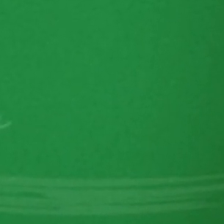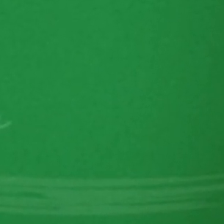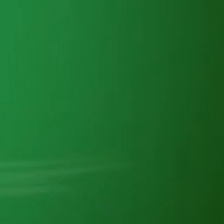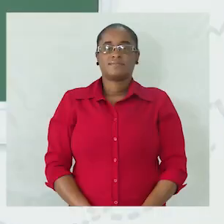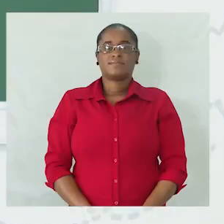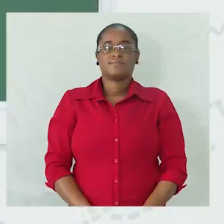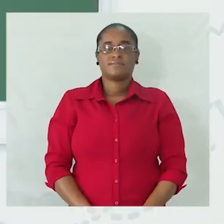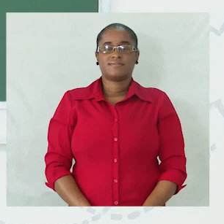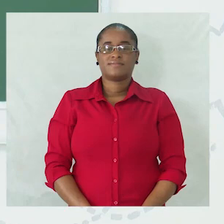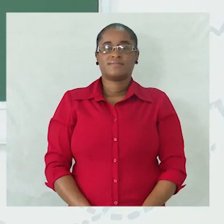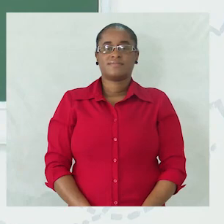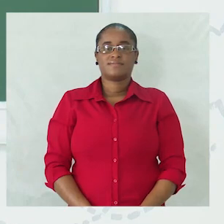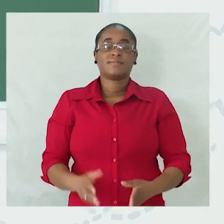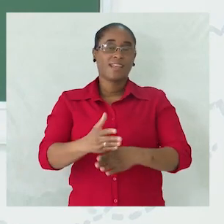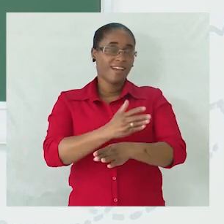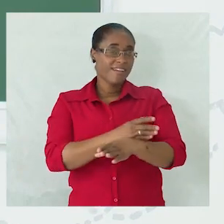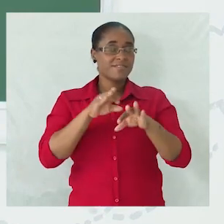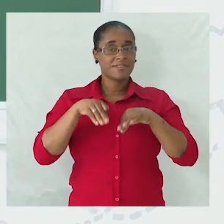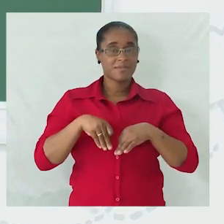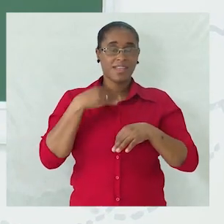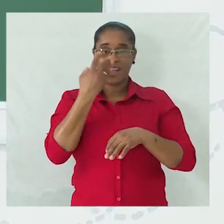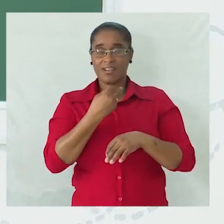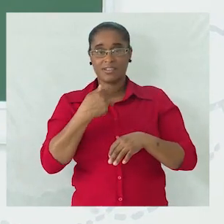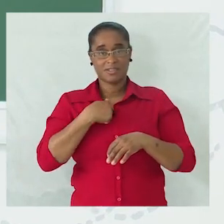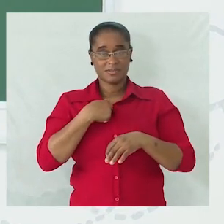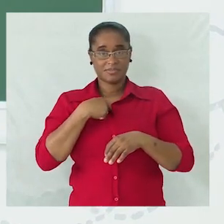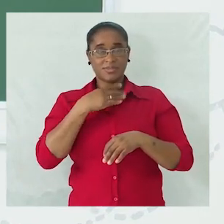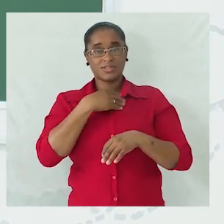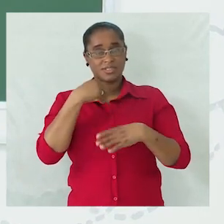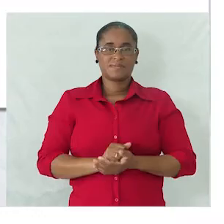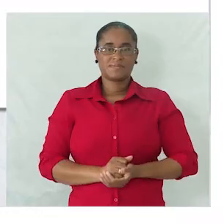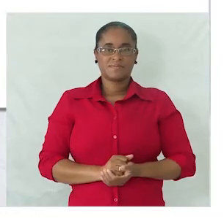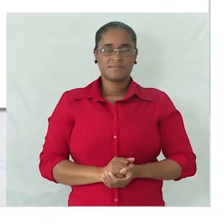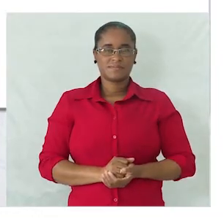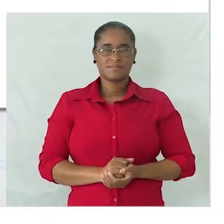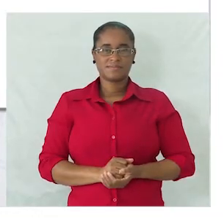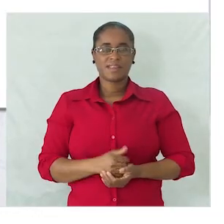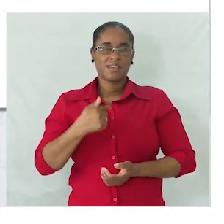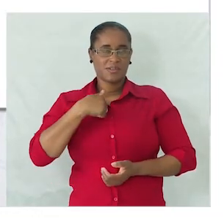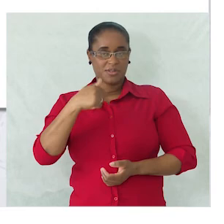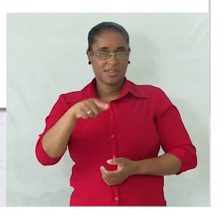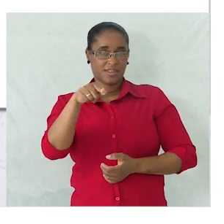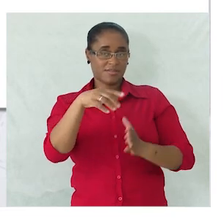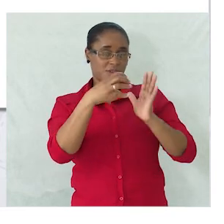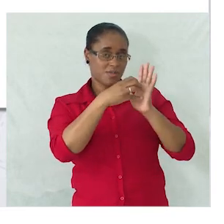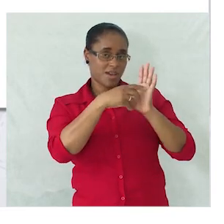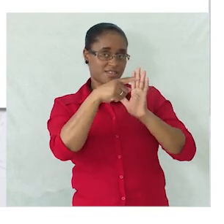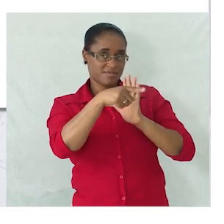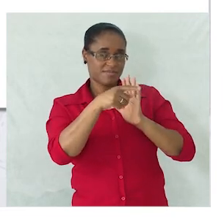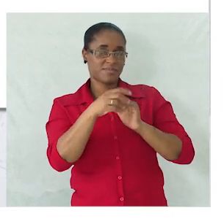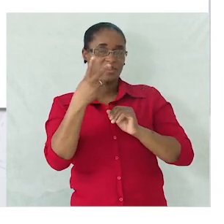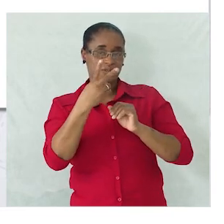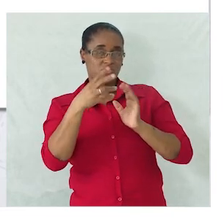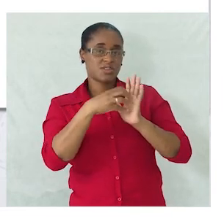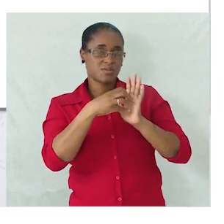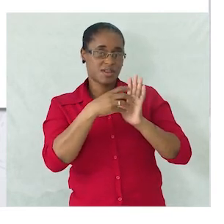Antes de terminar a aula, eu gostaria de deixar-vos com um TPC muito gostoso de fazer. tenho aqui uma imagem, na verdade duas